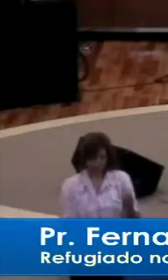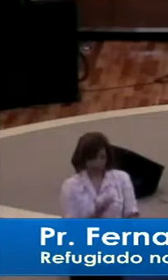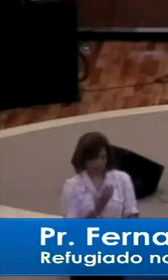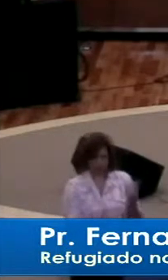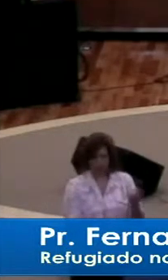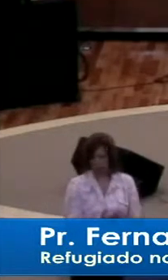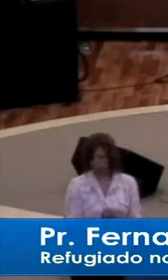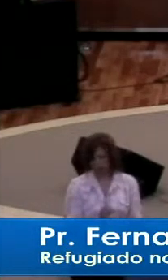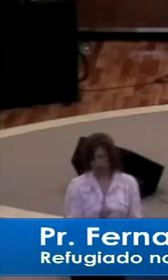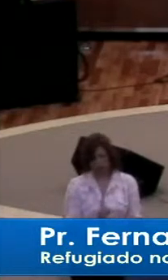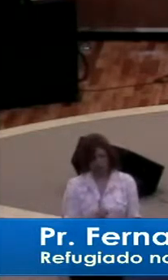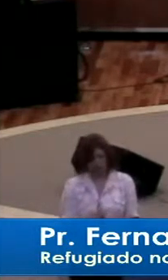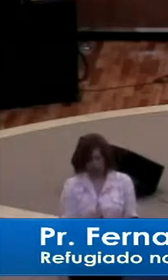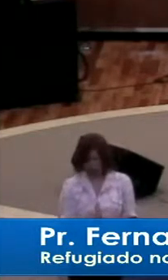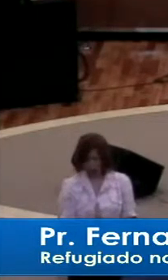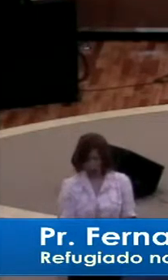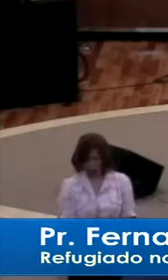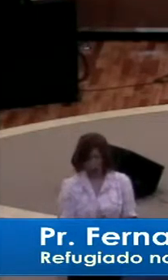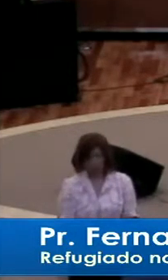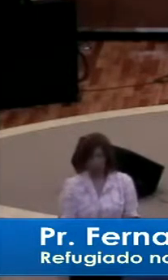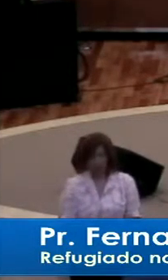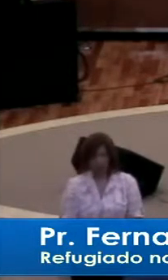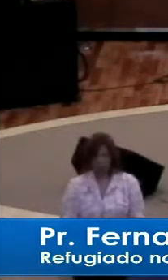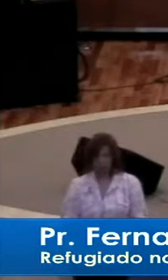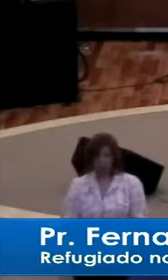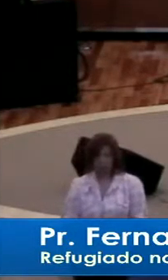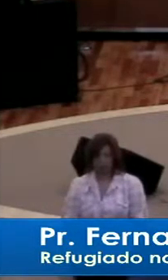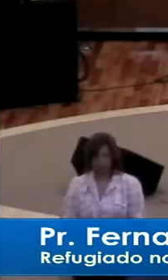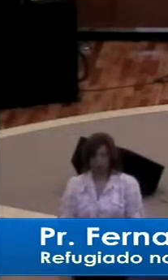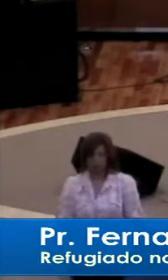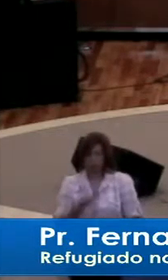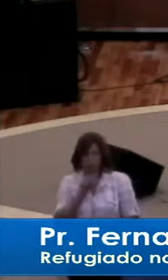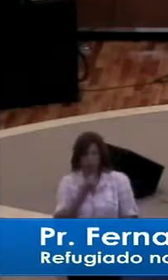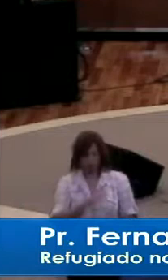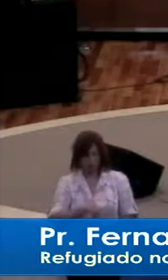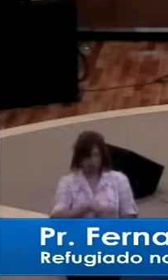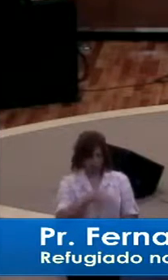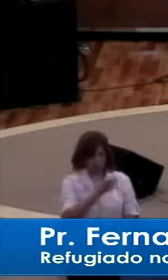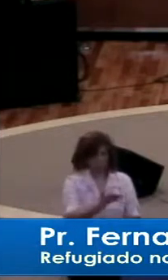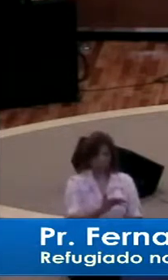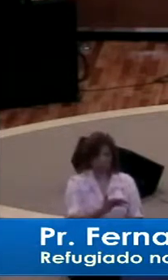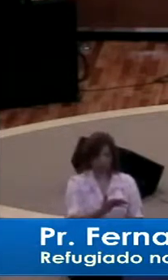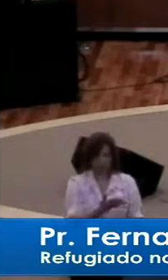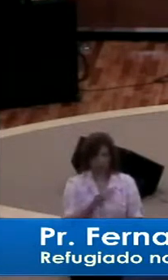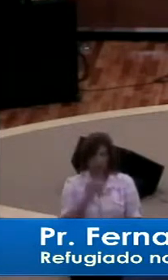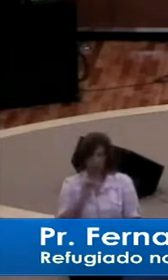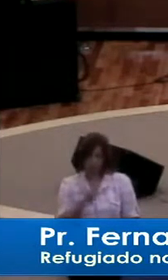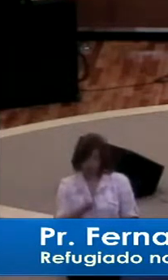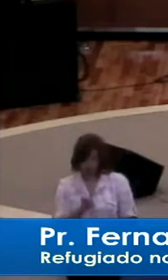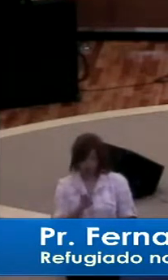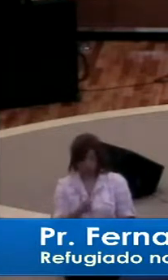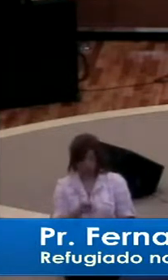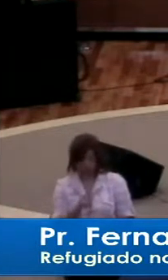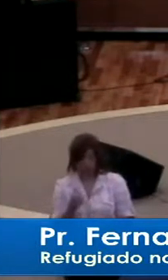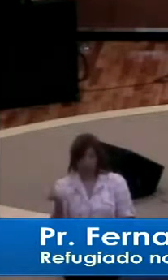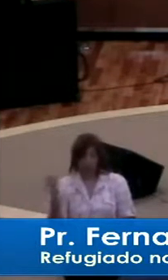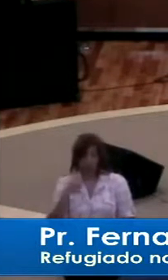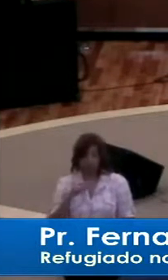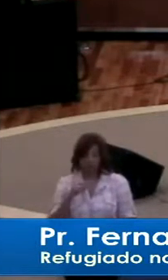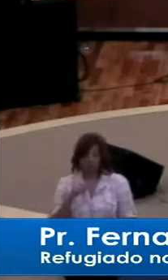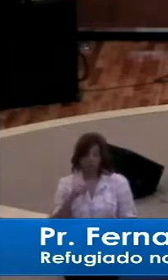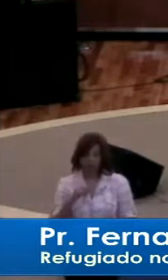demais. Então, me bravo, irmão. Só que essa notícia chega no ouvido de uma